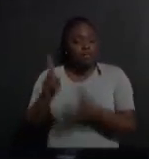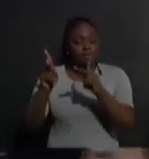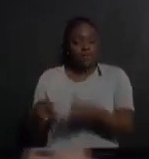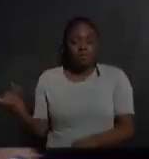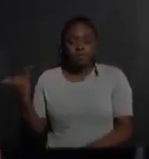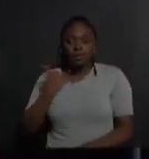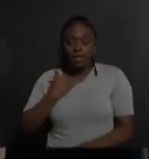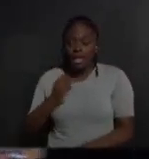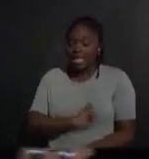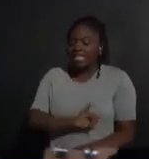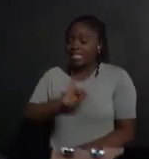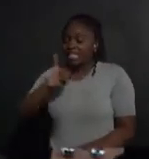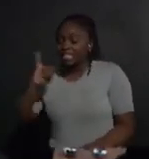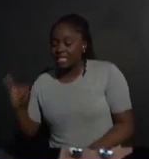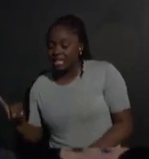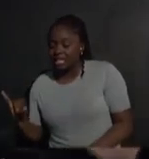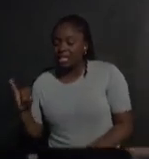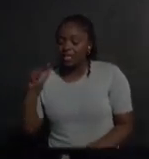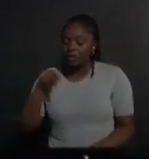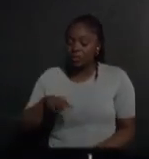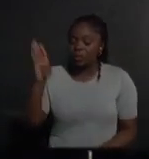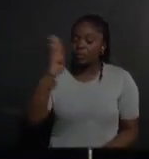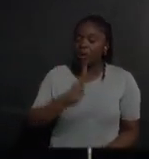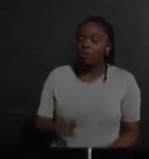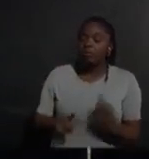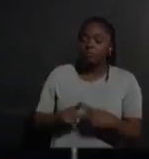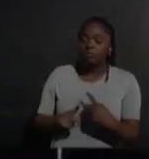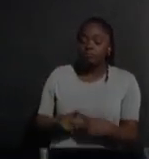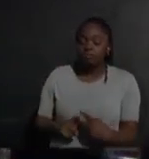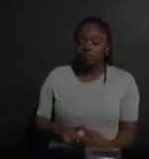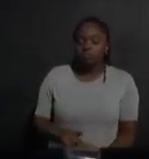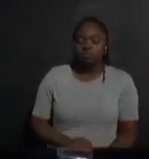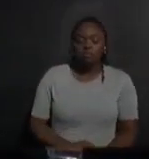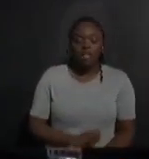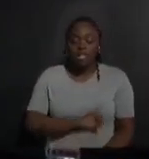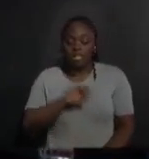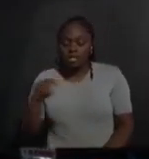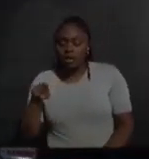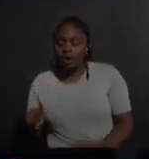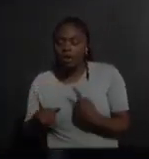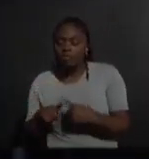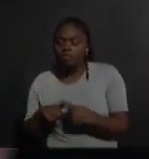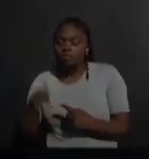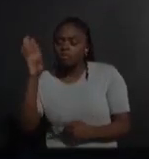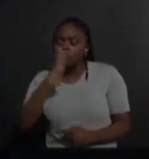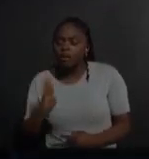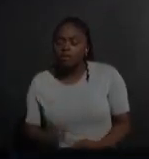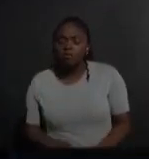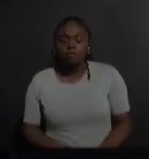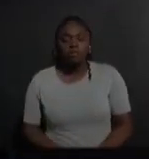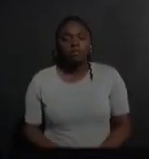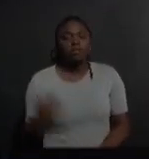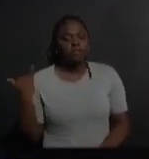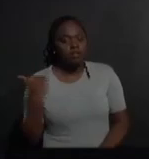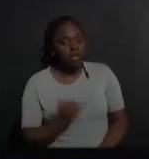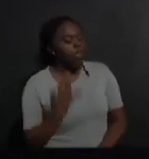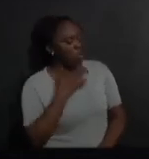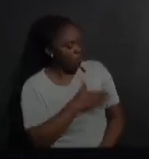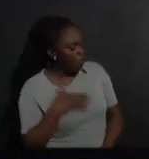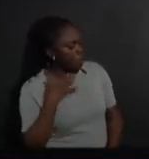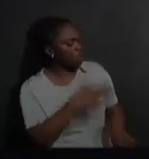assim, ó. Você ainda está aqui por causa de quê? Você ainda está no Brasil por causa de quê? Eu falo assim, eu gosto de uma